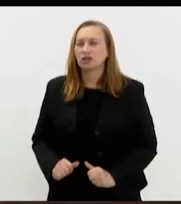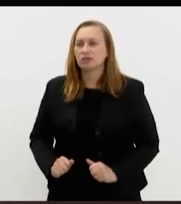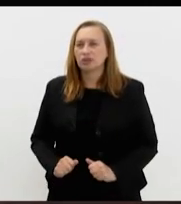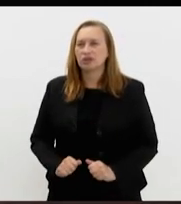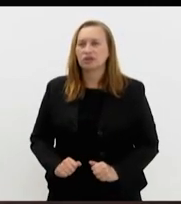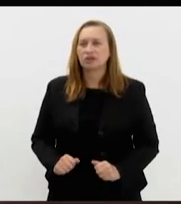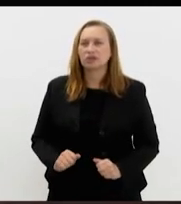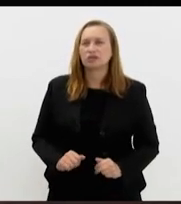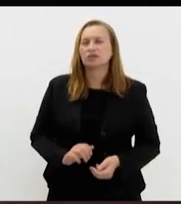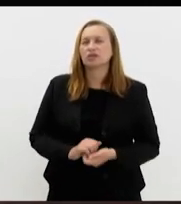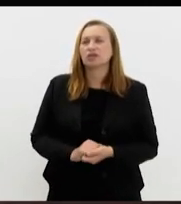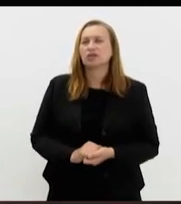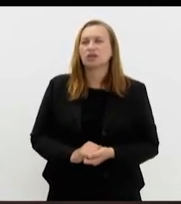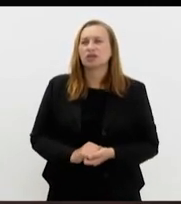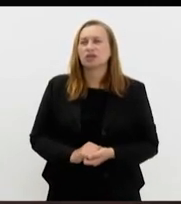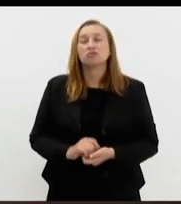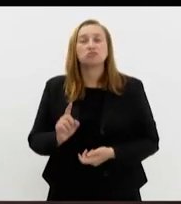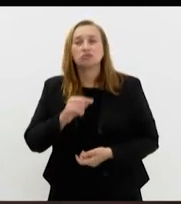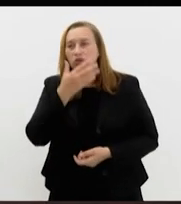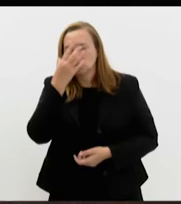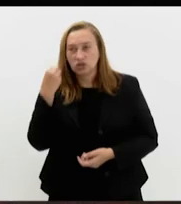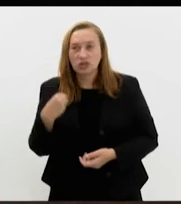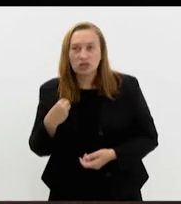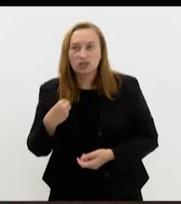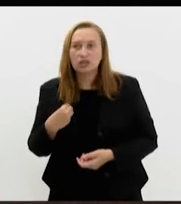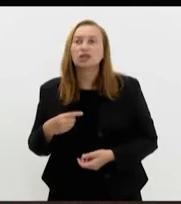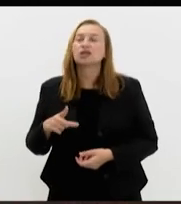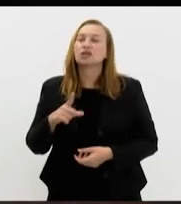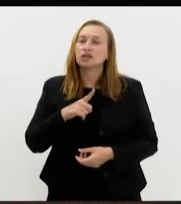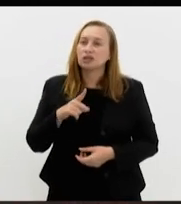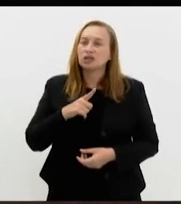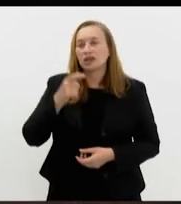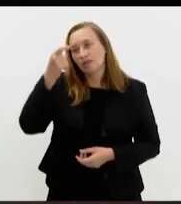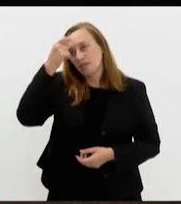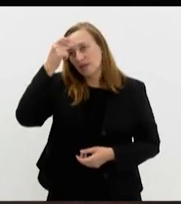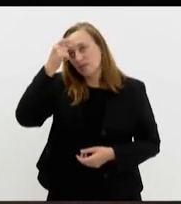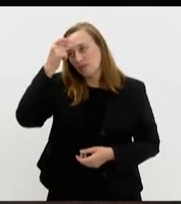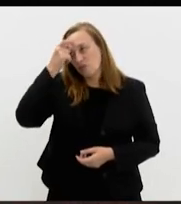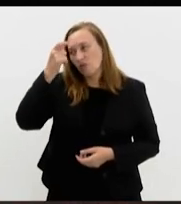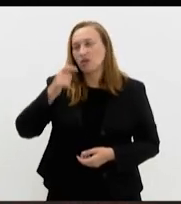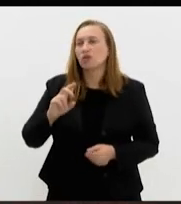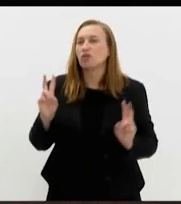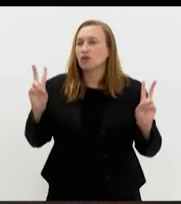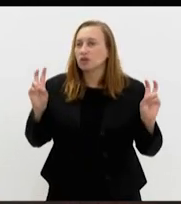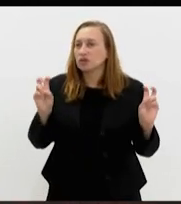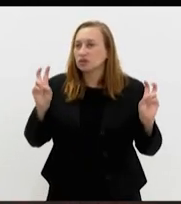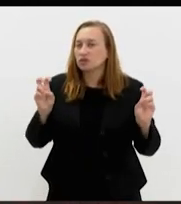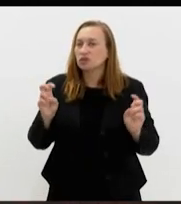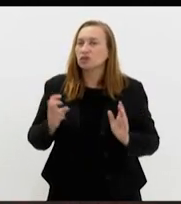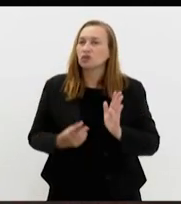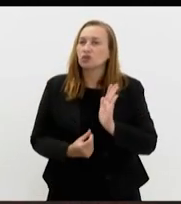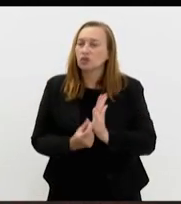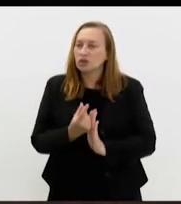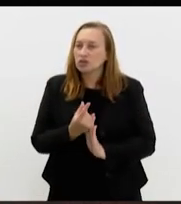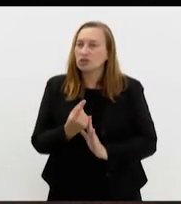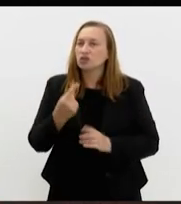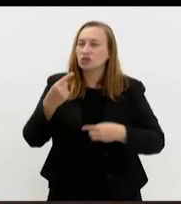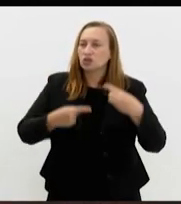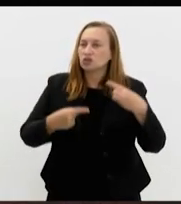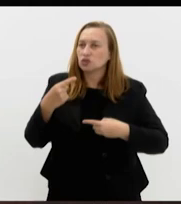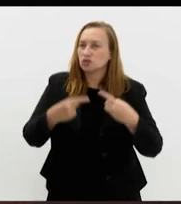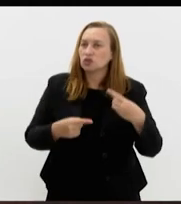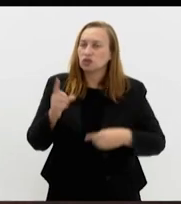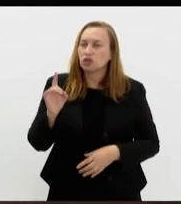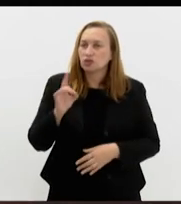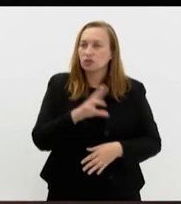pessoal. Então, e não se esqueça que ainda está na nossa memória a questão do orçamento discutido na última